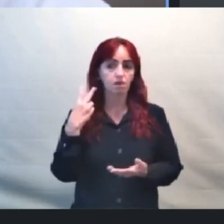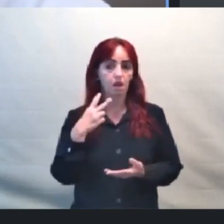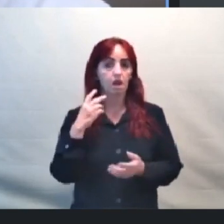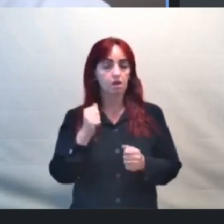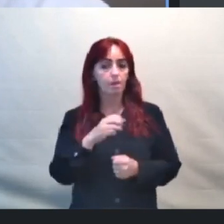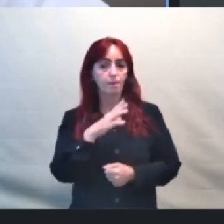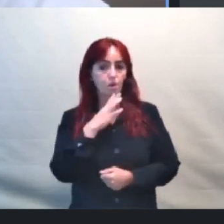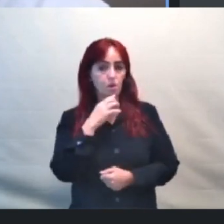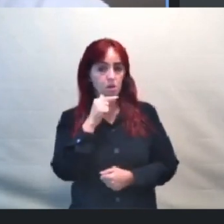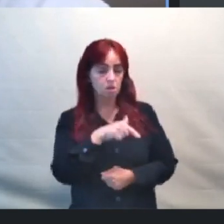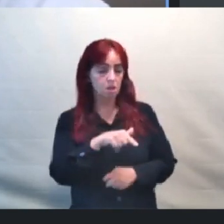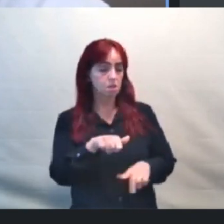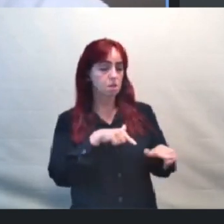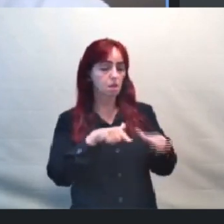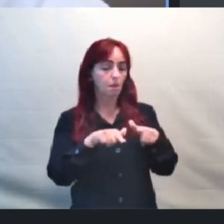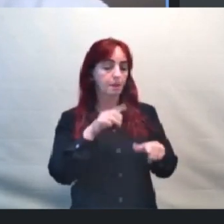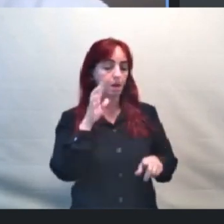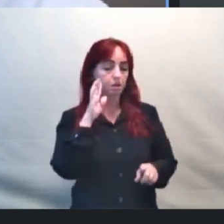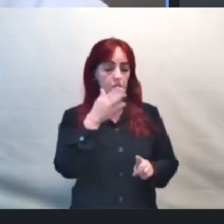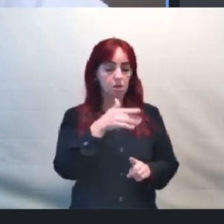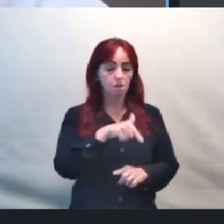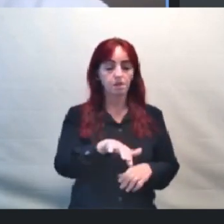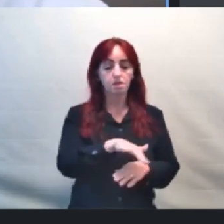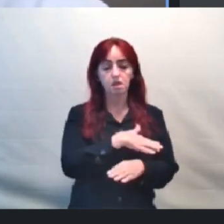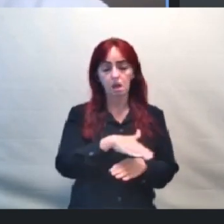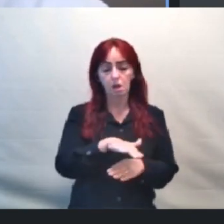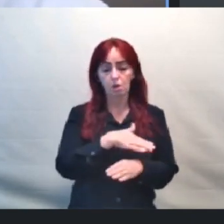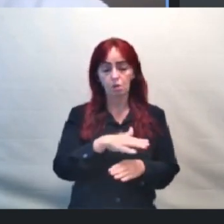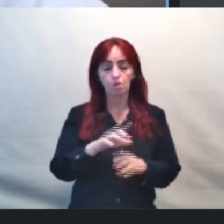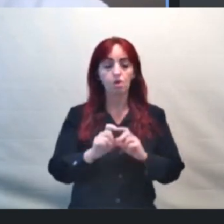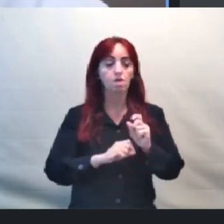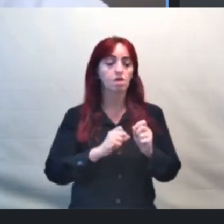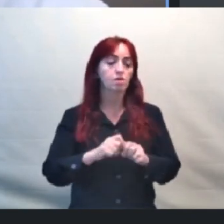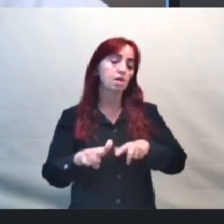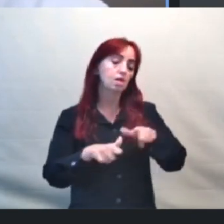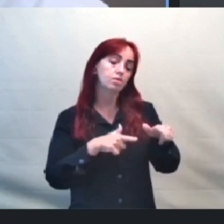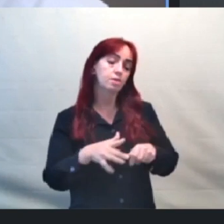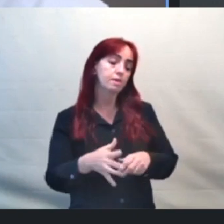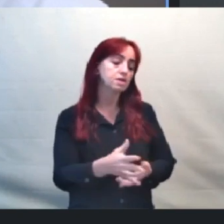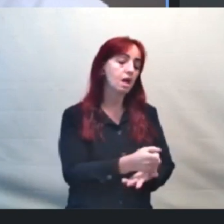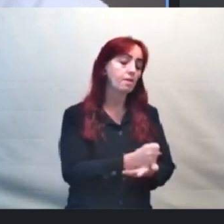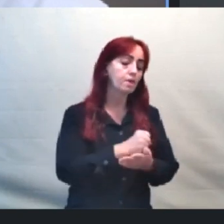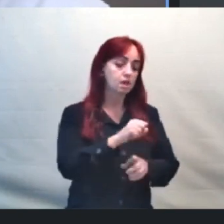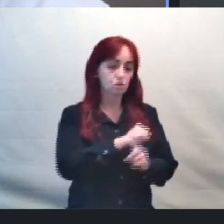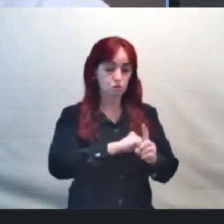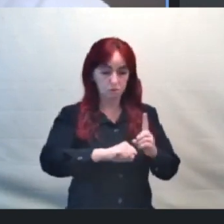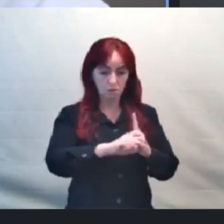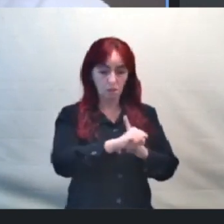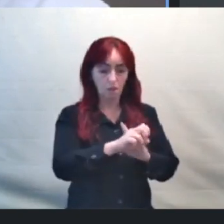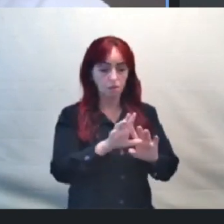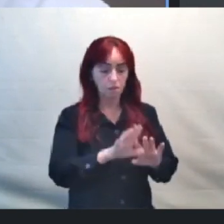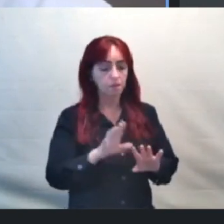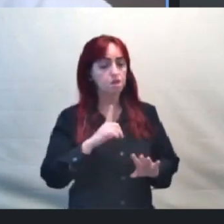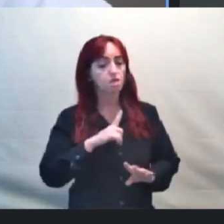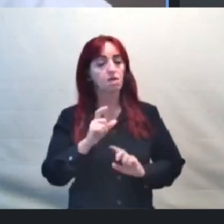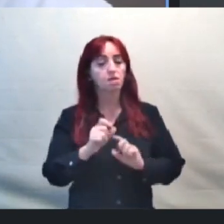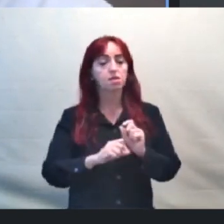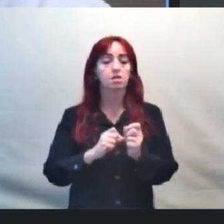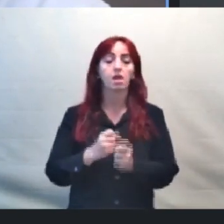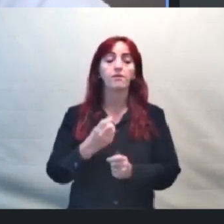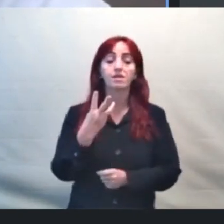trabalho diretamente na rua, né, que é o serviço de abordagem social. Já foram adquiridas